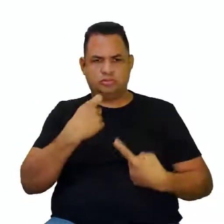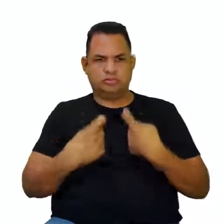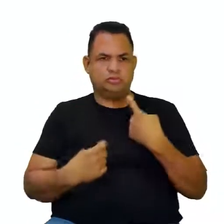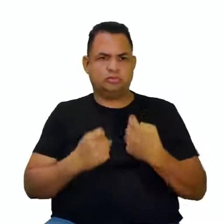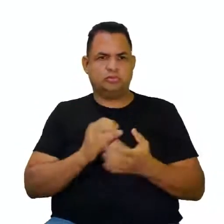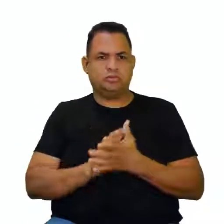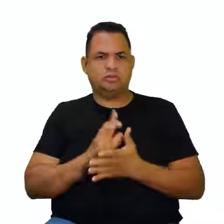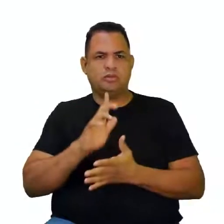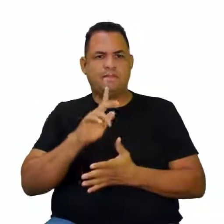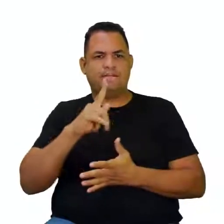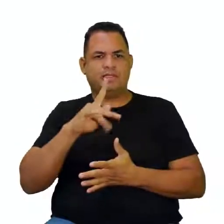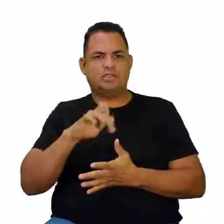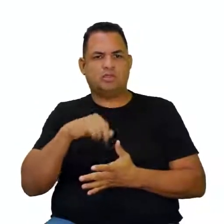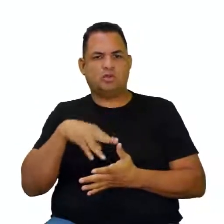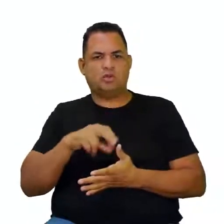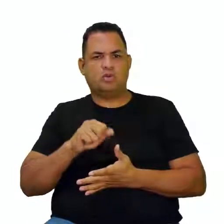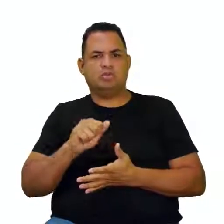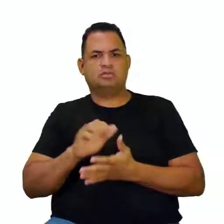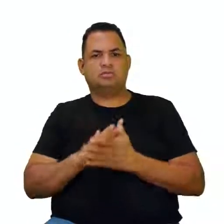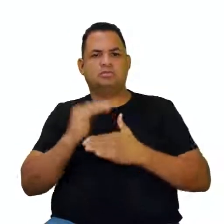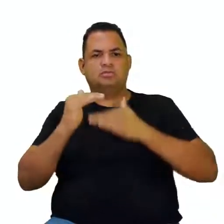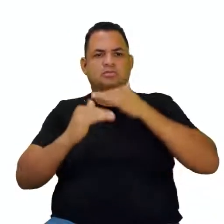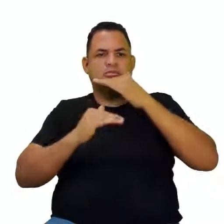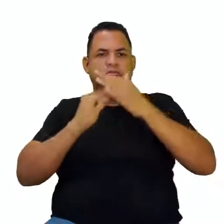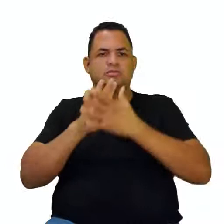gênero Pseudomonas